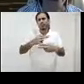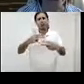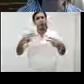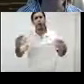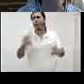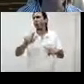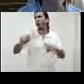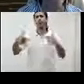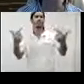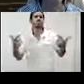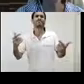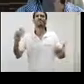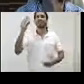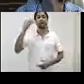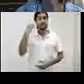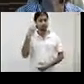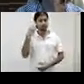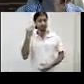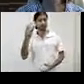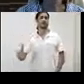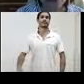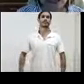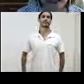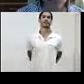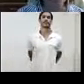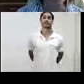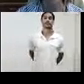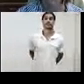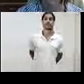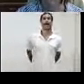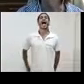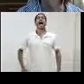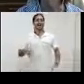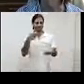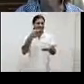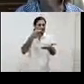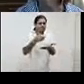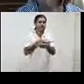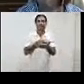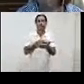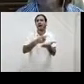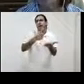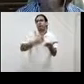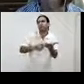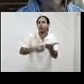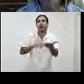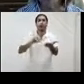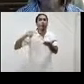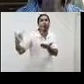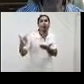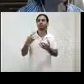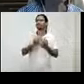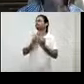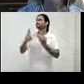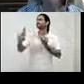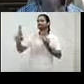experiências, então, eles estabelecem outras interações, e essas interações, claro, que